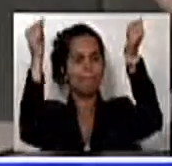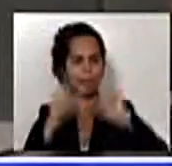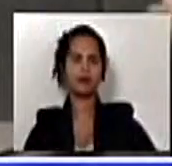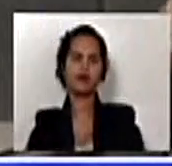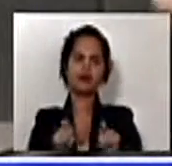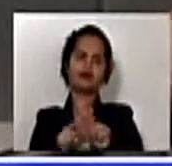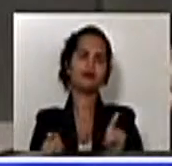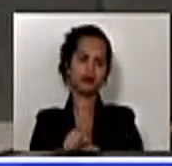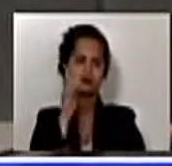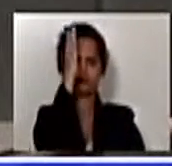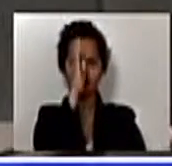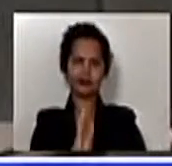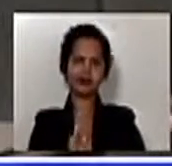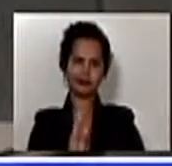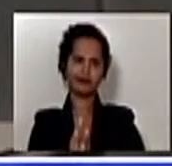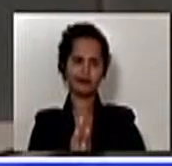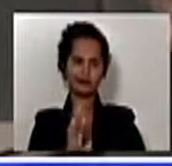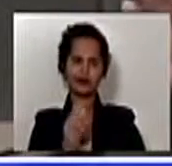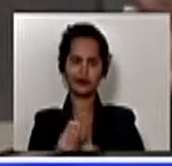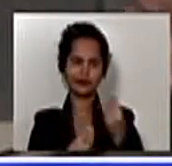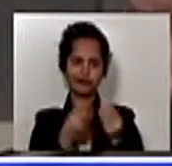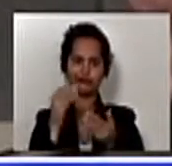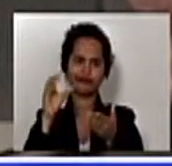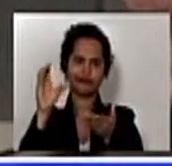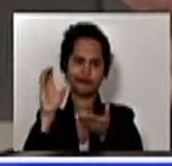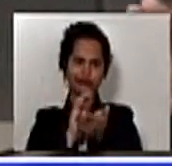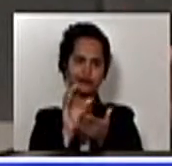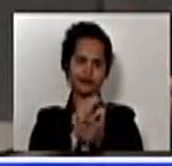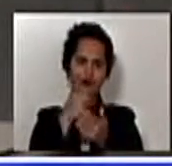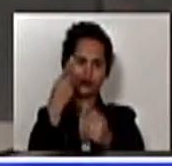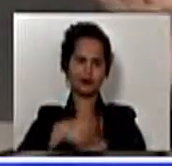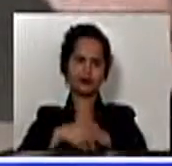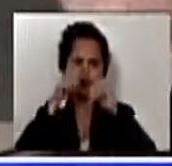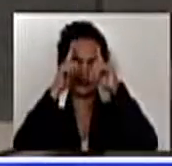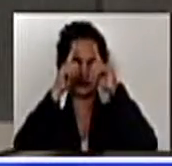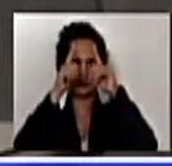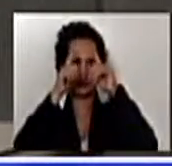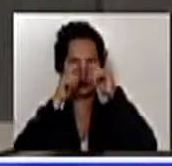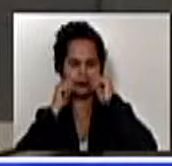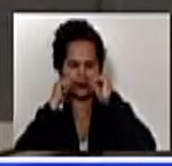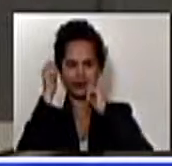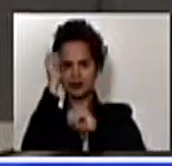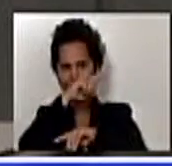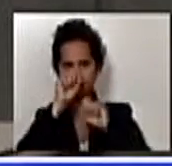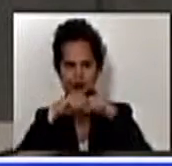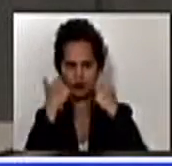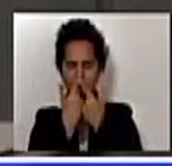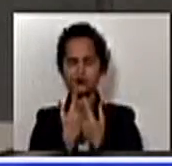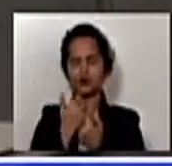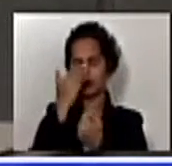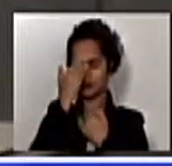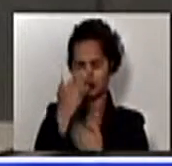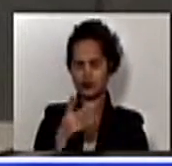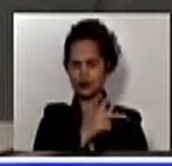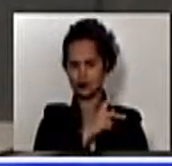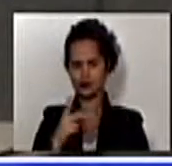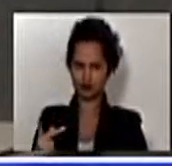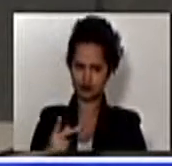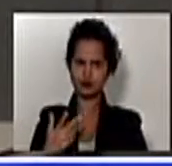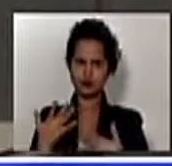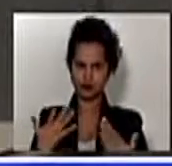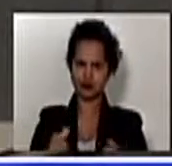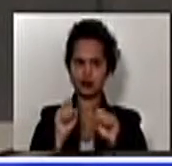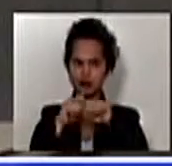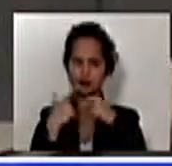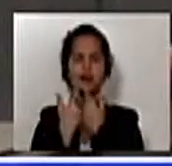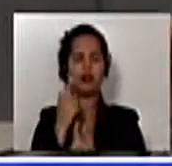também do Brasil. É um orçamento muito difícil. Queria agradecer ao presidente Ricardo e dizer, né, que a Assembleia